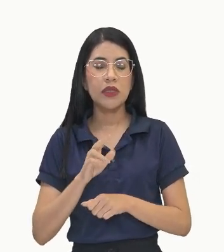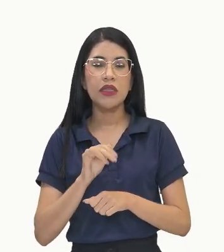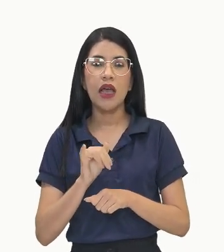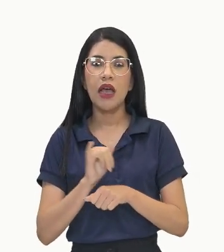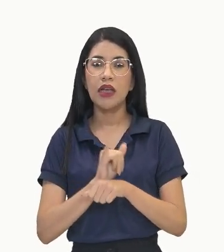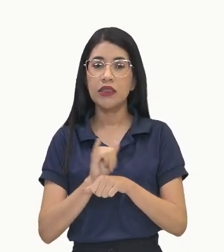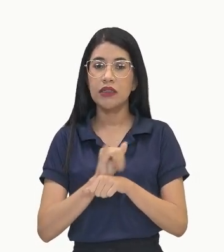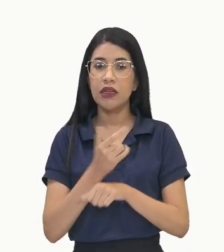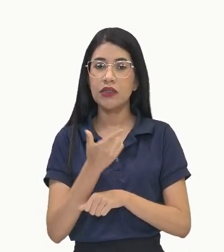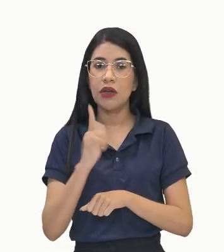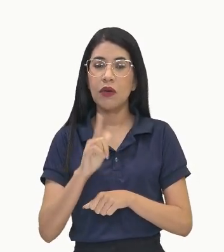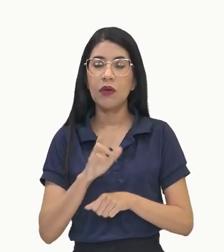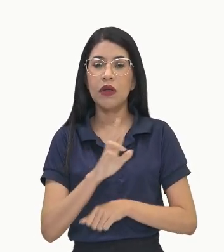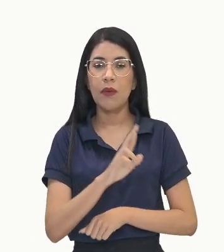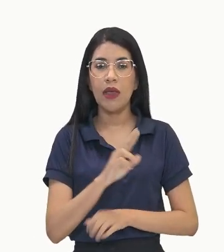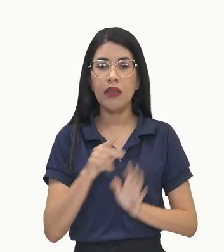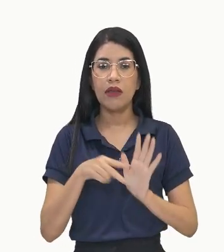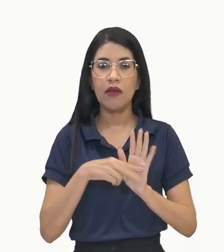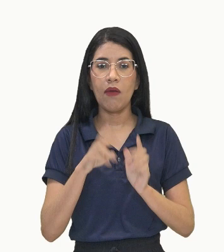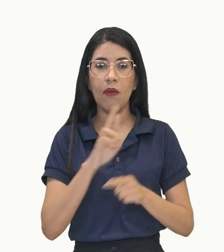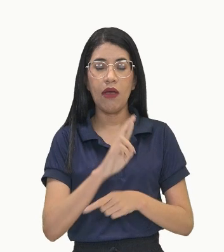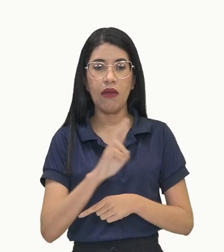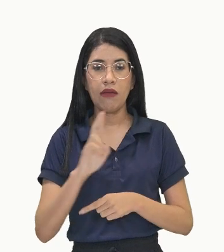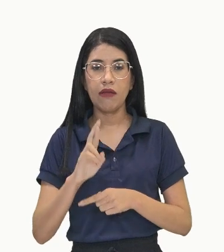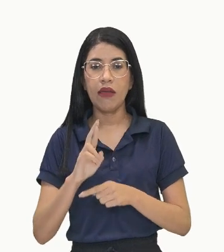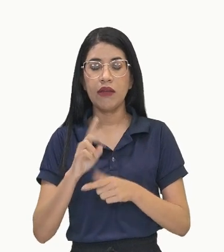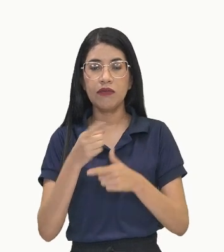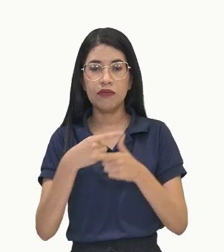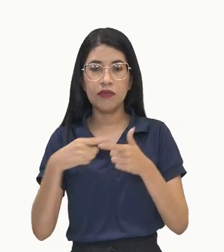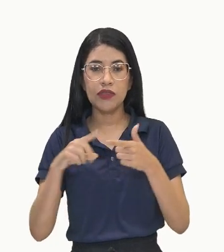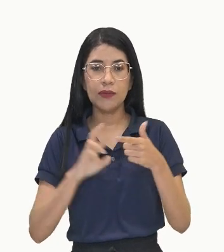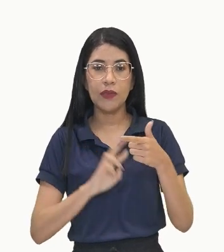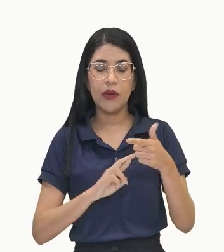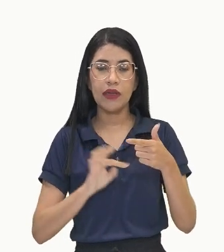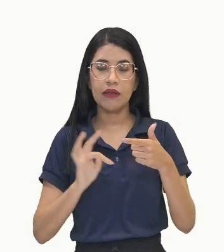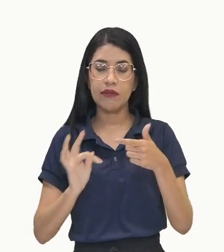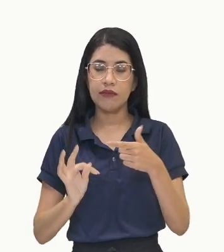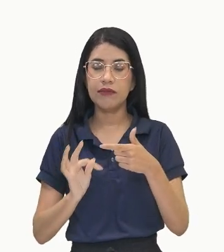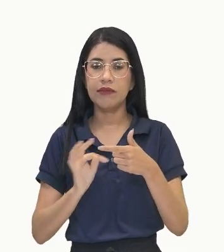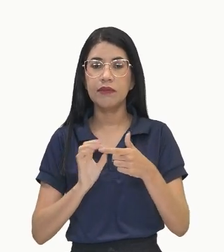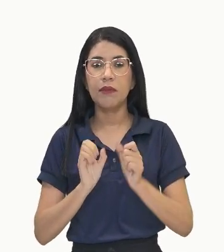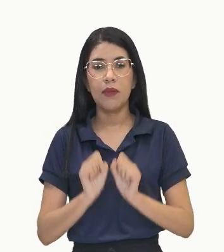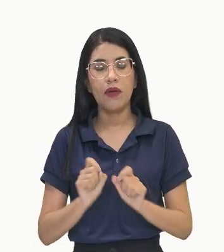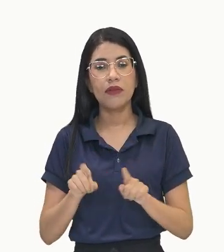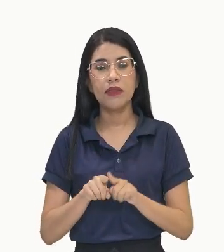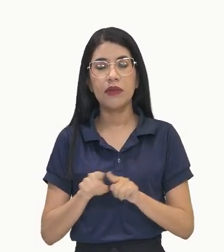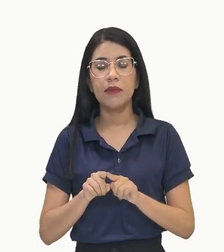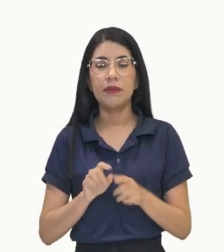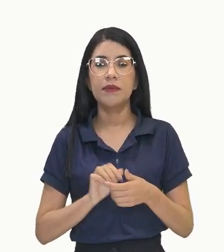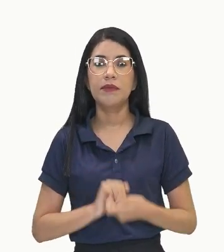é igual a rendimento real dividido por rendimento teórico. Então, a gente vai ter o quê?